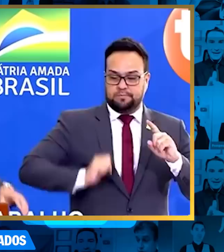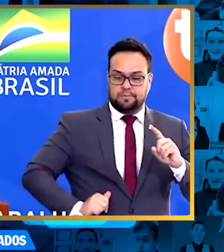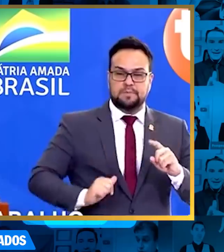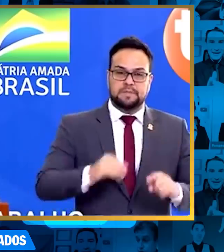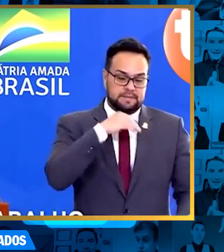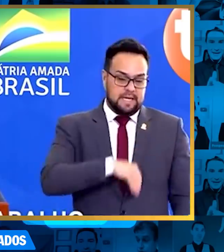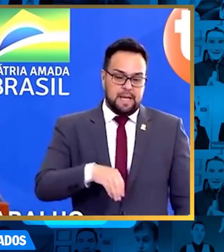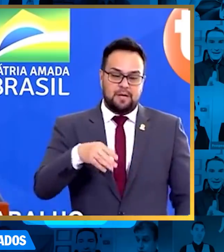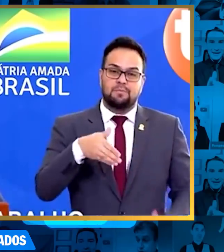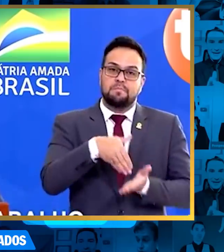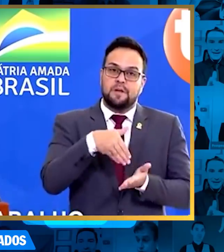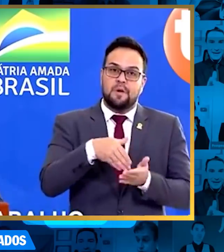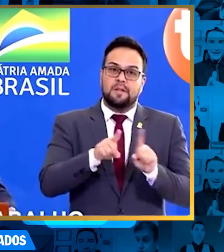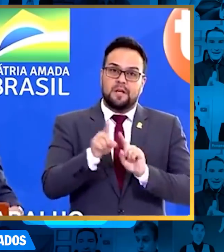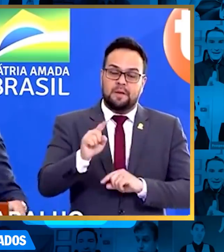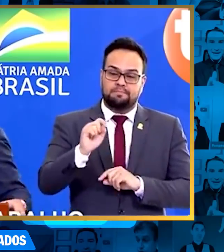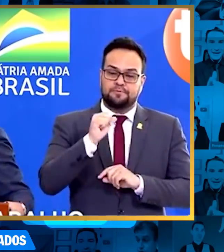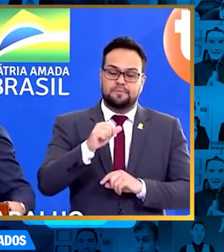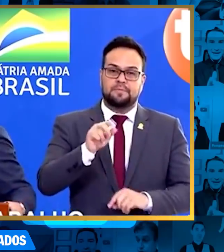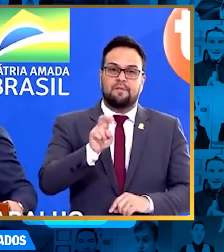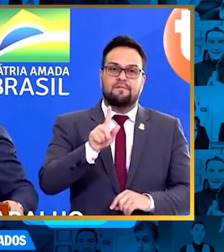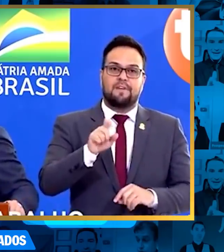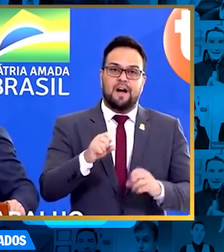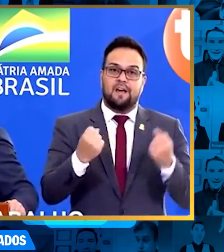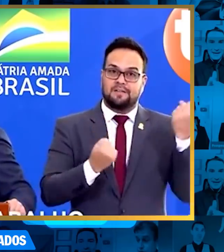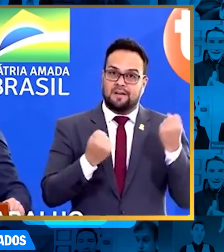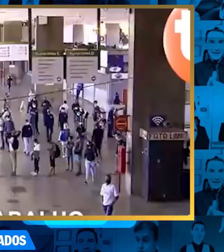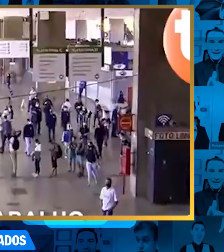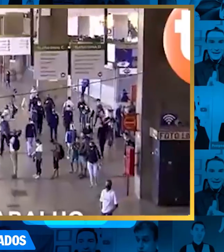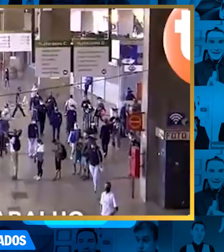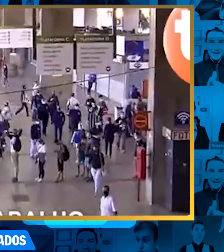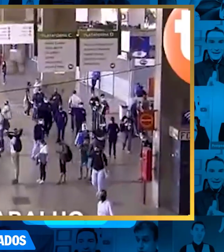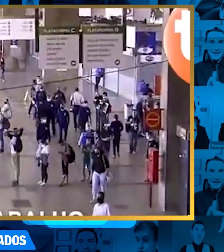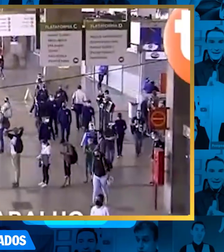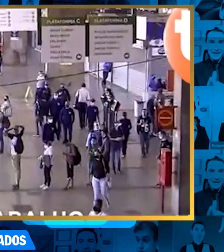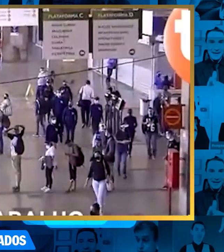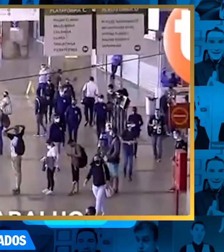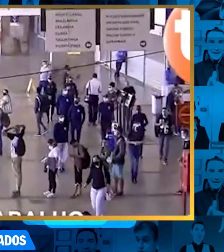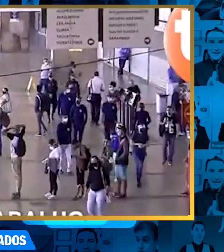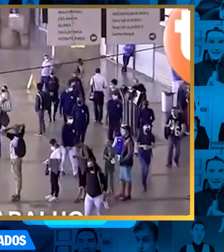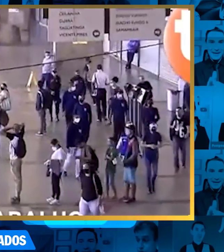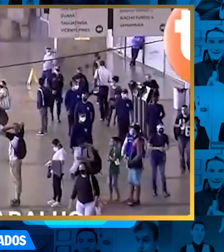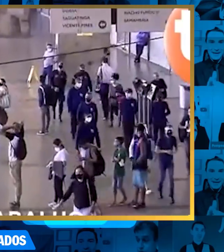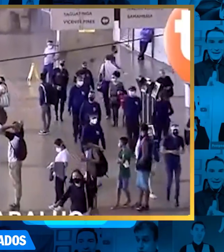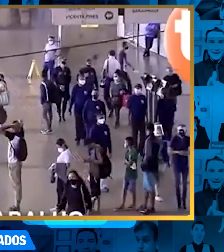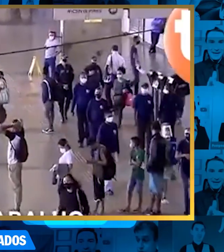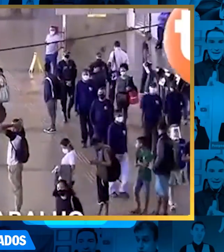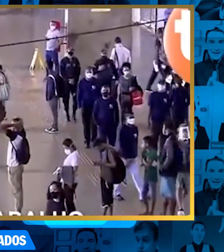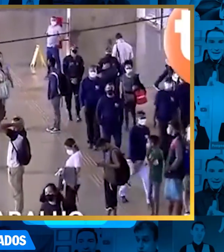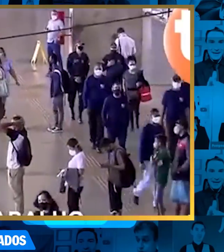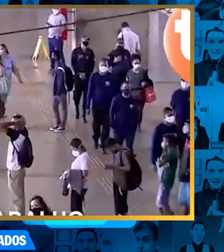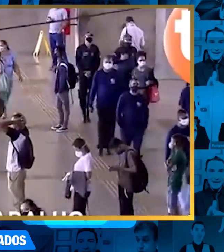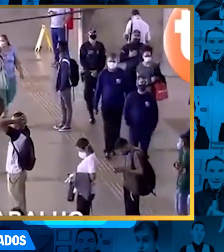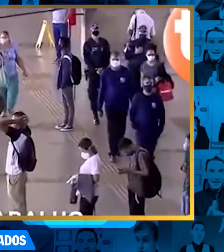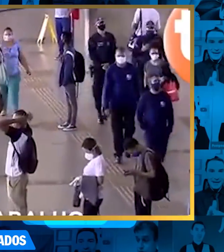Transporte, vão receber o seguro de acidentes pessoais. Segundo dados do Ministério do Trabalho, são cerca de